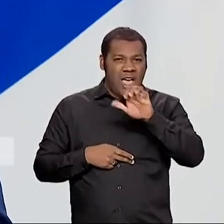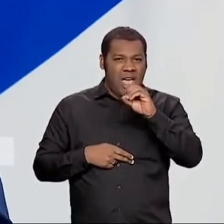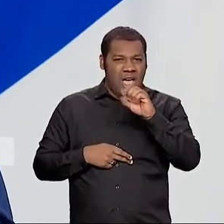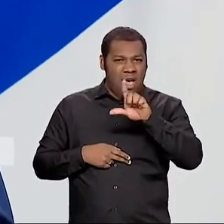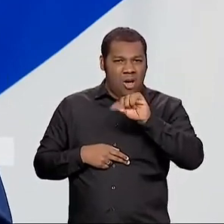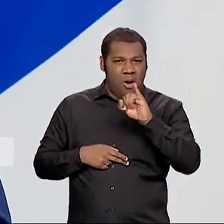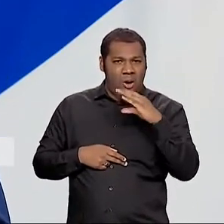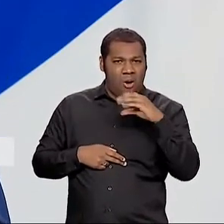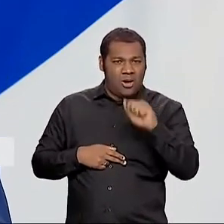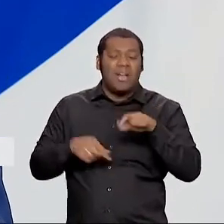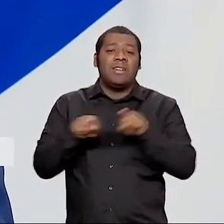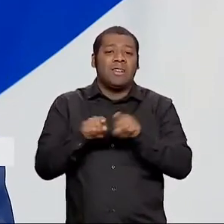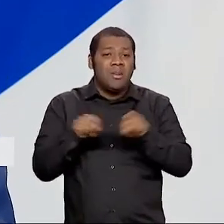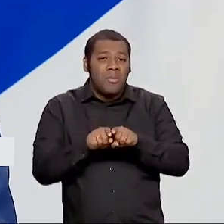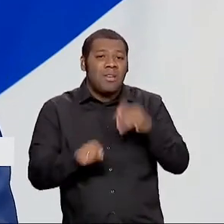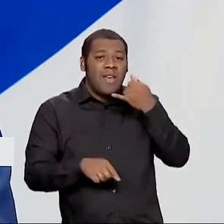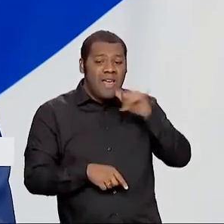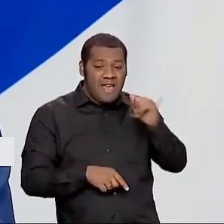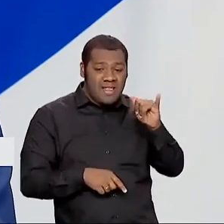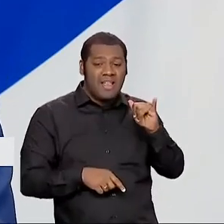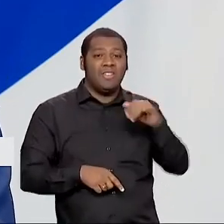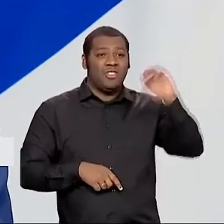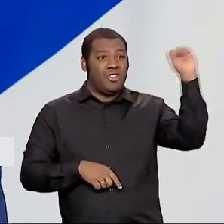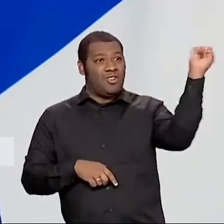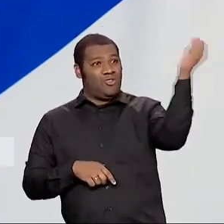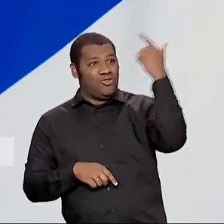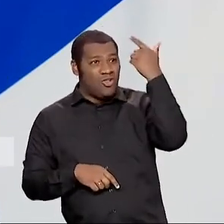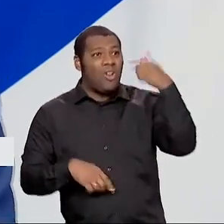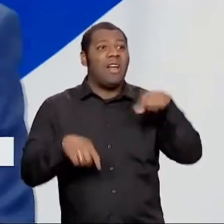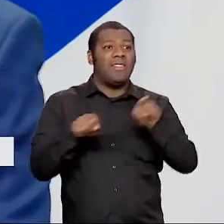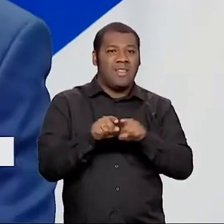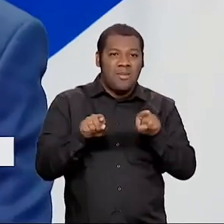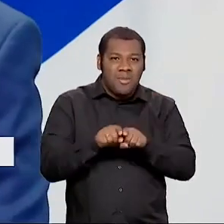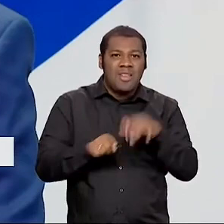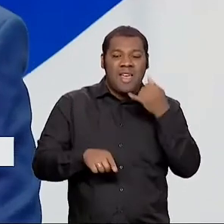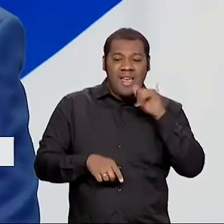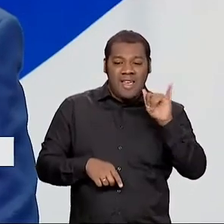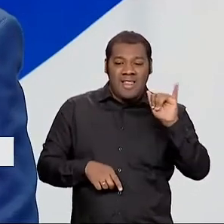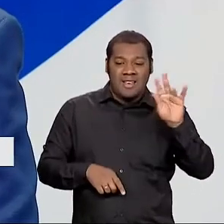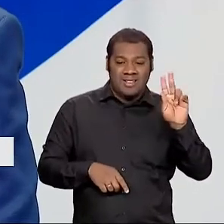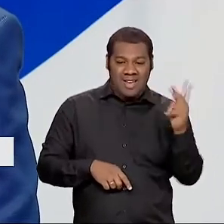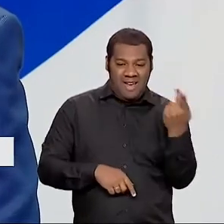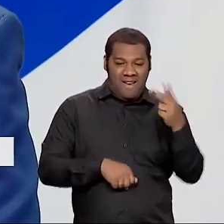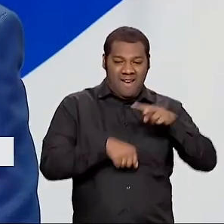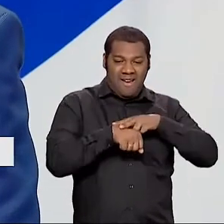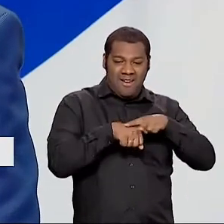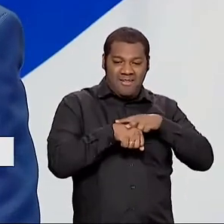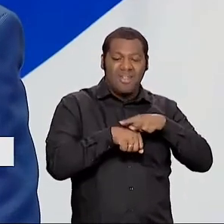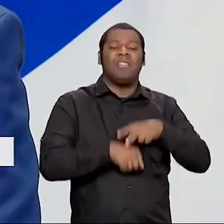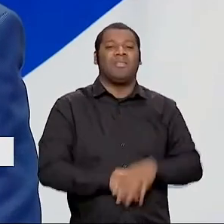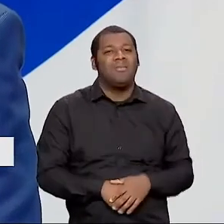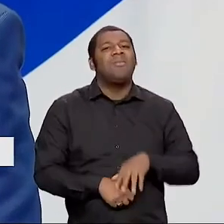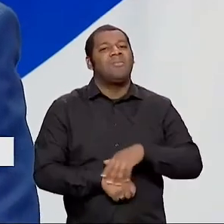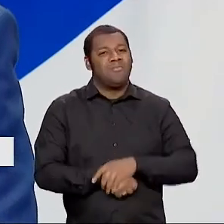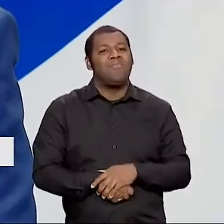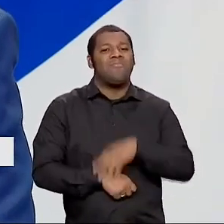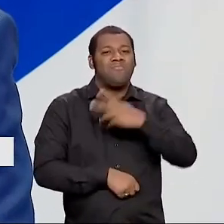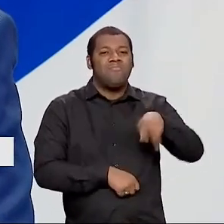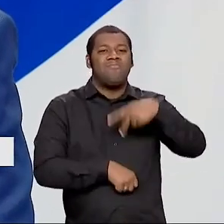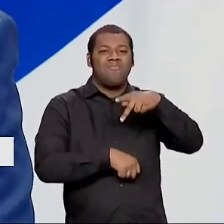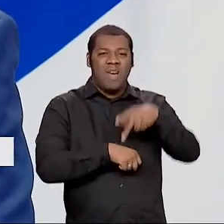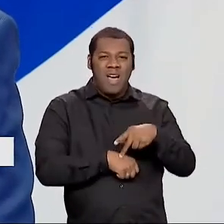de energia de hidrogênio verde, porque o Brasil vai ser, certamente,